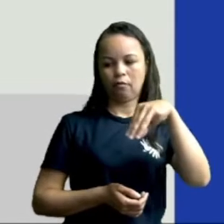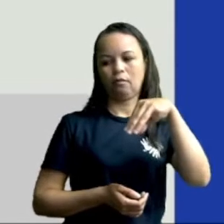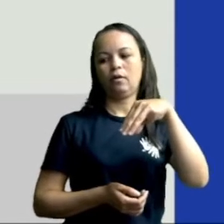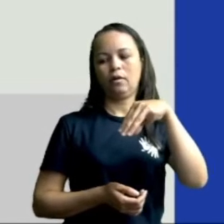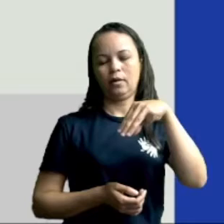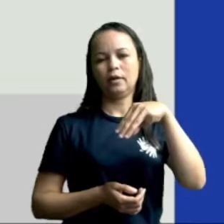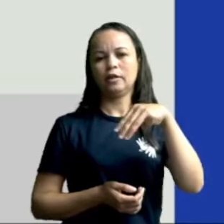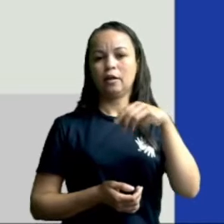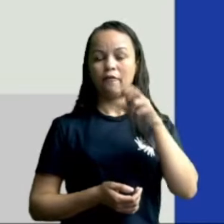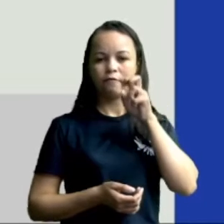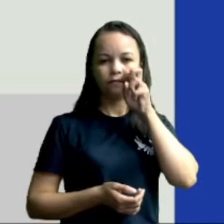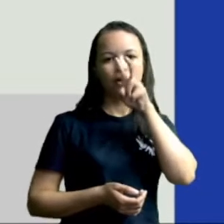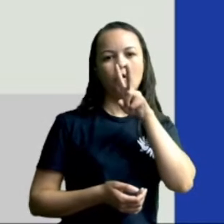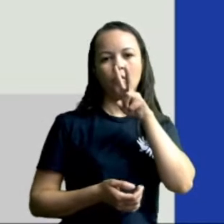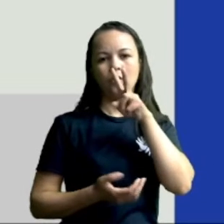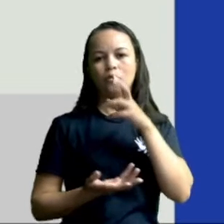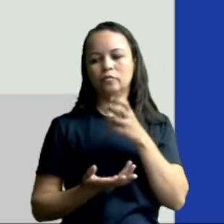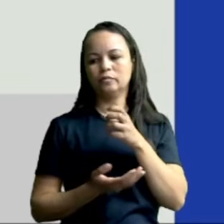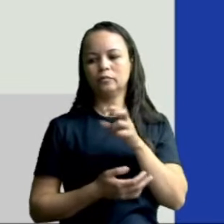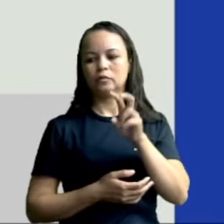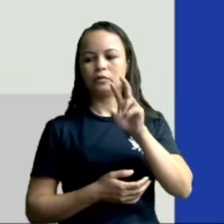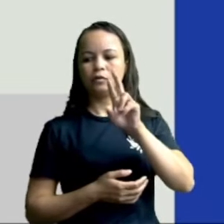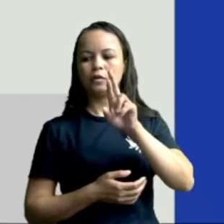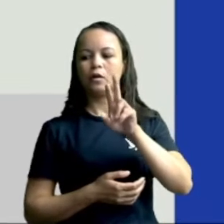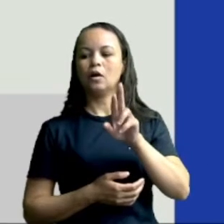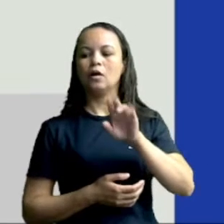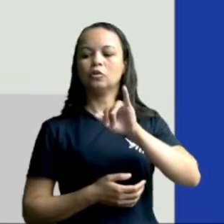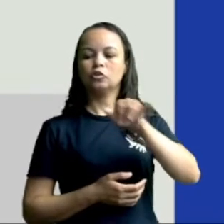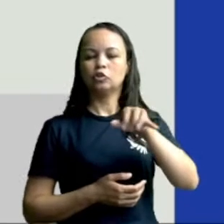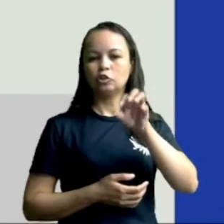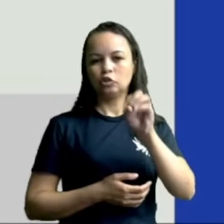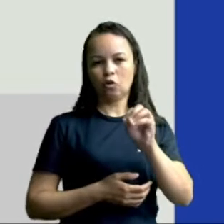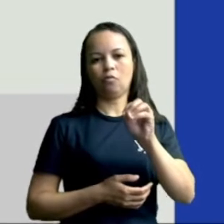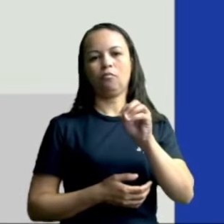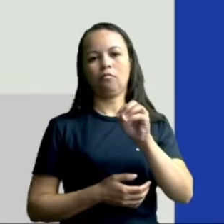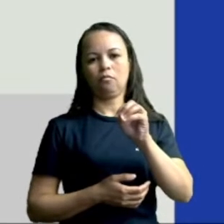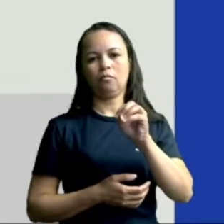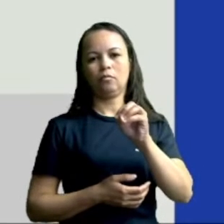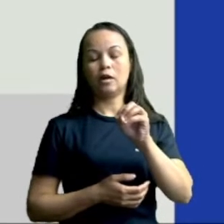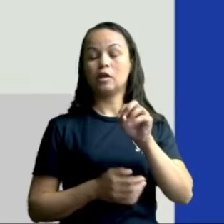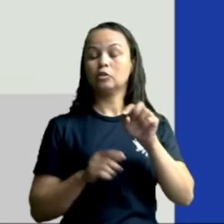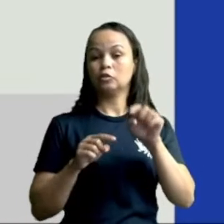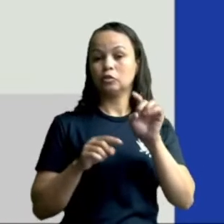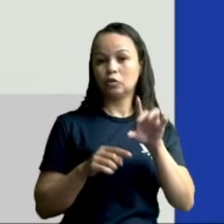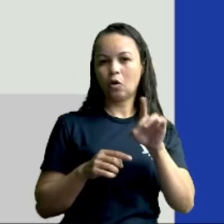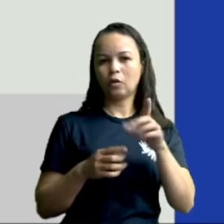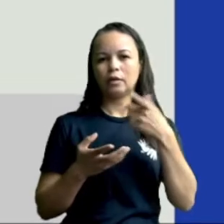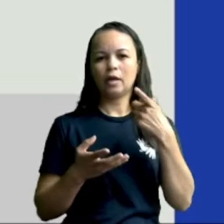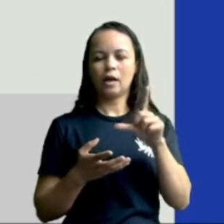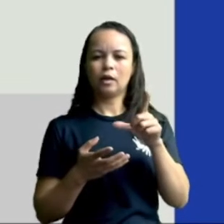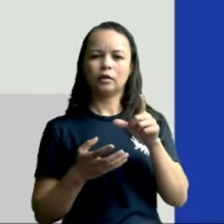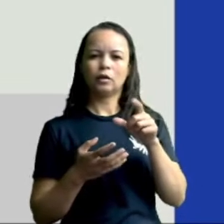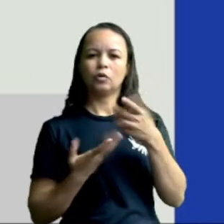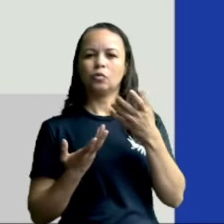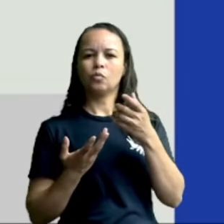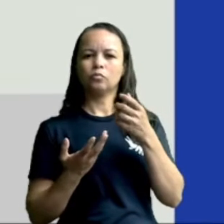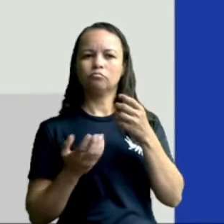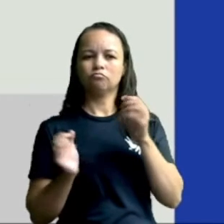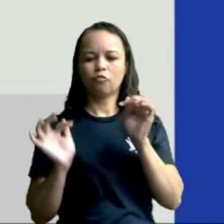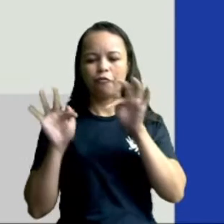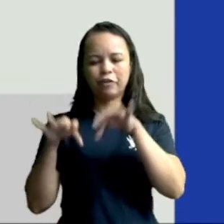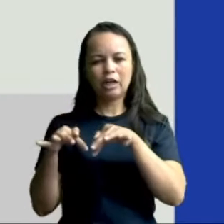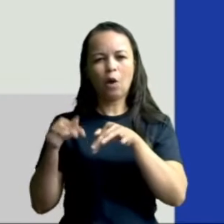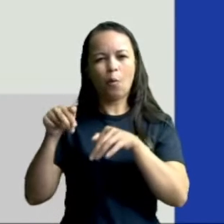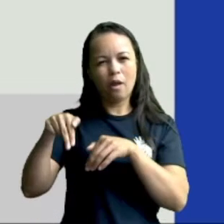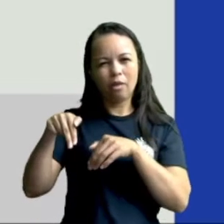sílaba tônica mais forte, o RO, que é a penúltima. Só que como ela é uma palavra que termina com N,